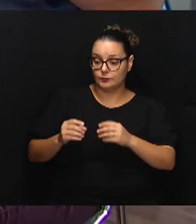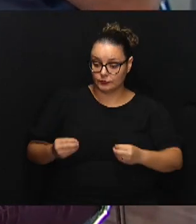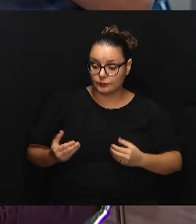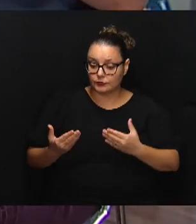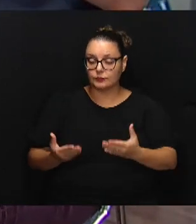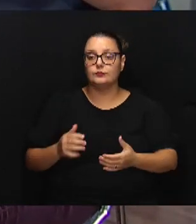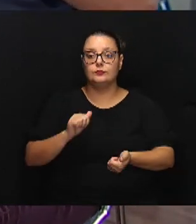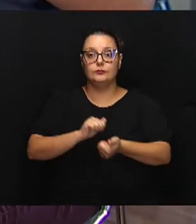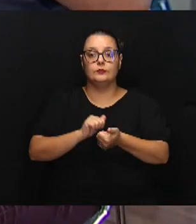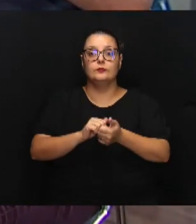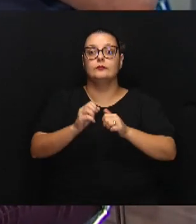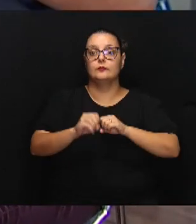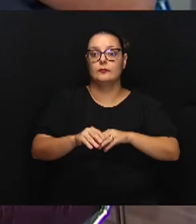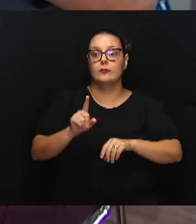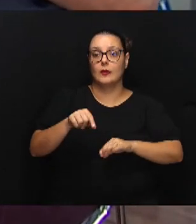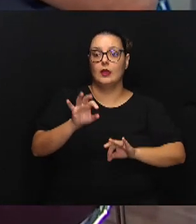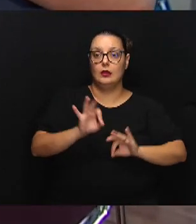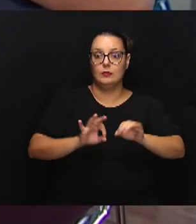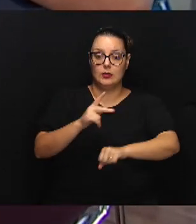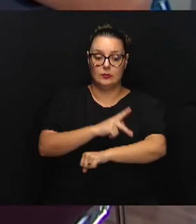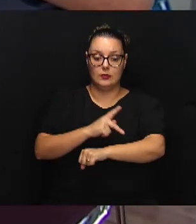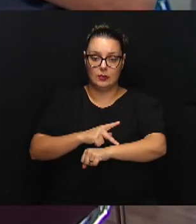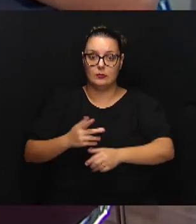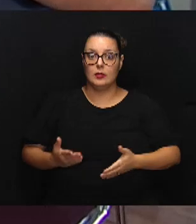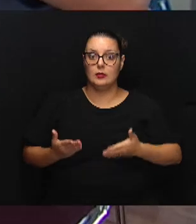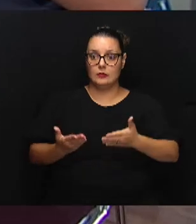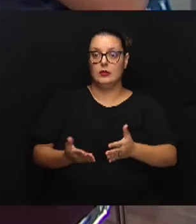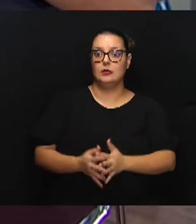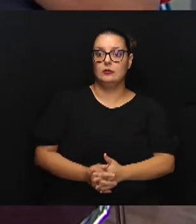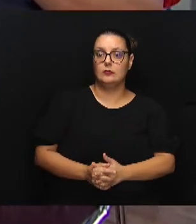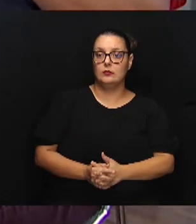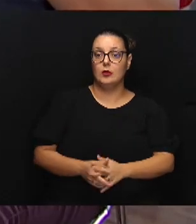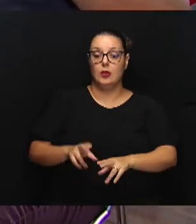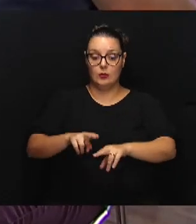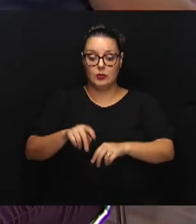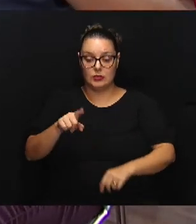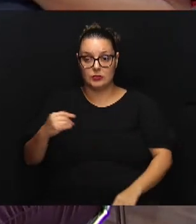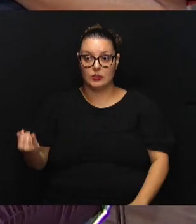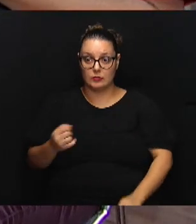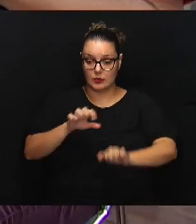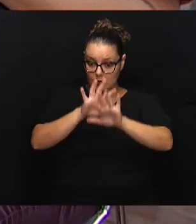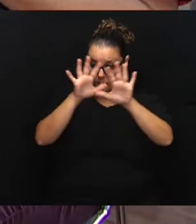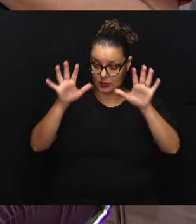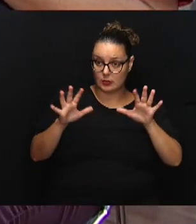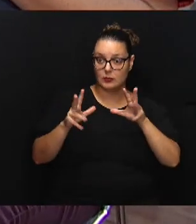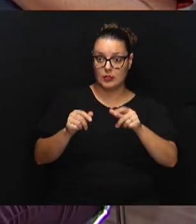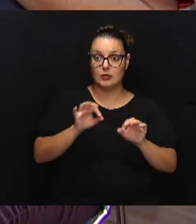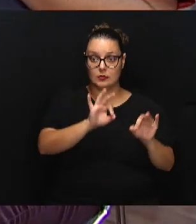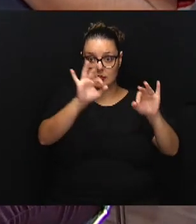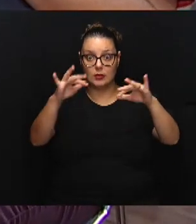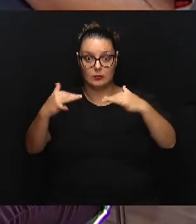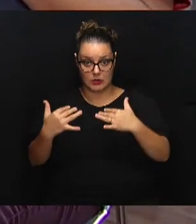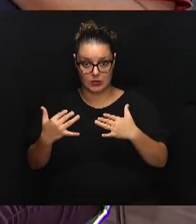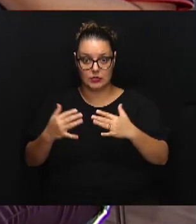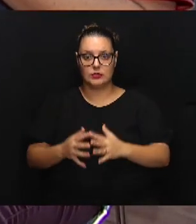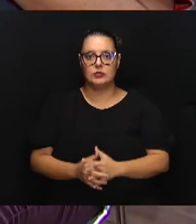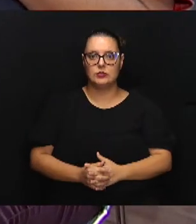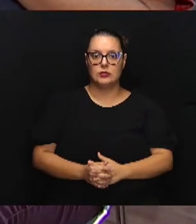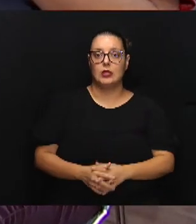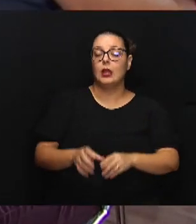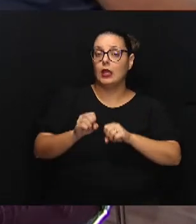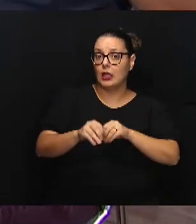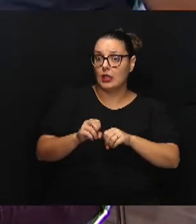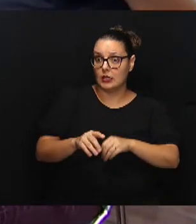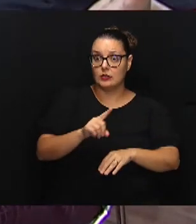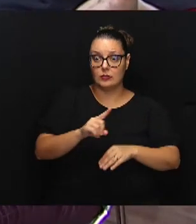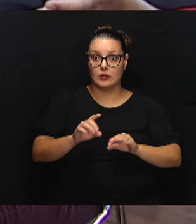ensino de qualidade é o projeto pedagógico estabelecido. Por isso que é muito importante deixar claro para todo mundo que está assistindo a gente que educação não é